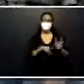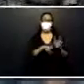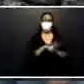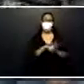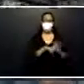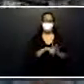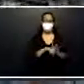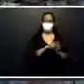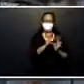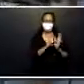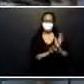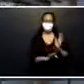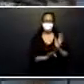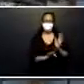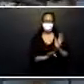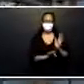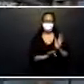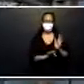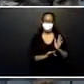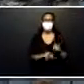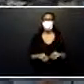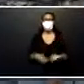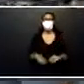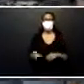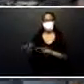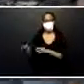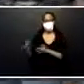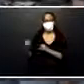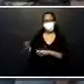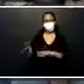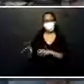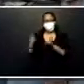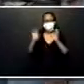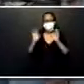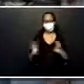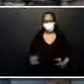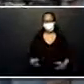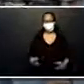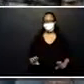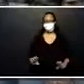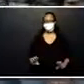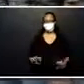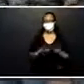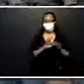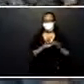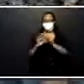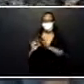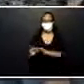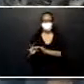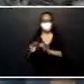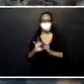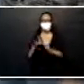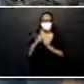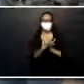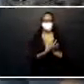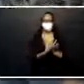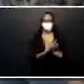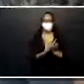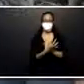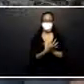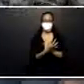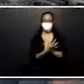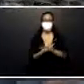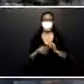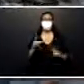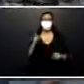artigo. Educação e ética no contexto do coronavírus. Então, nós temos aqui o título